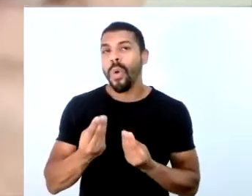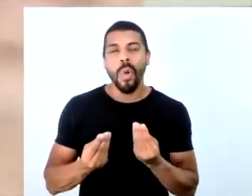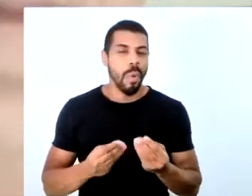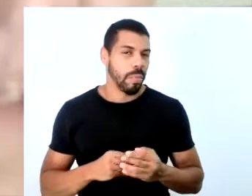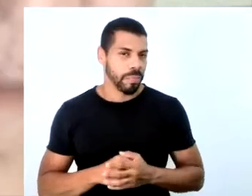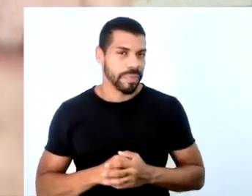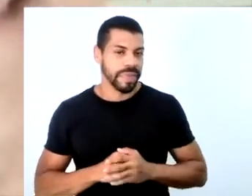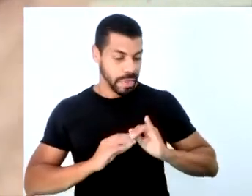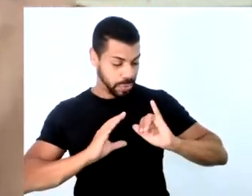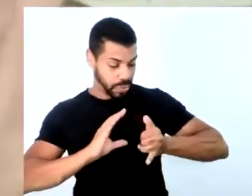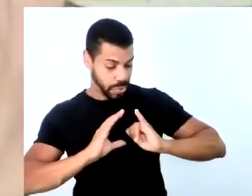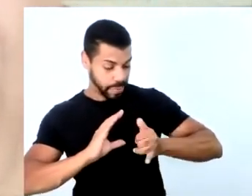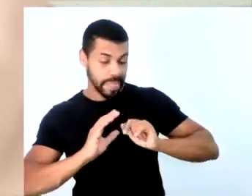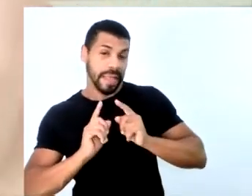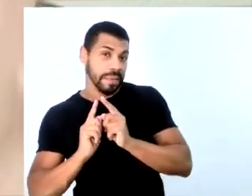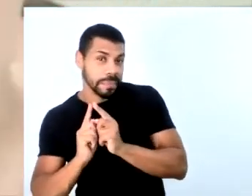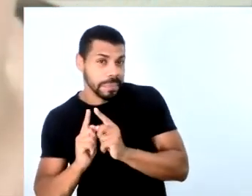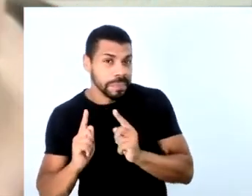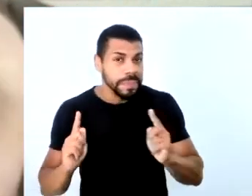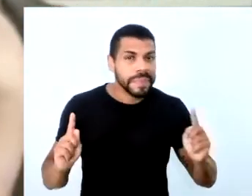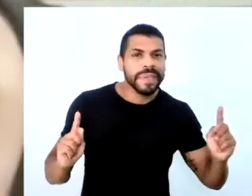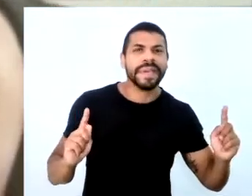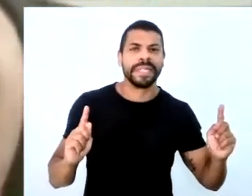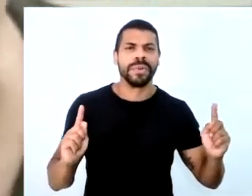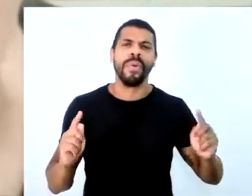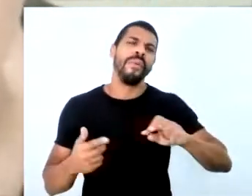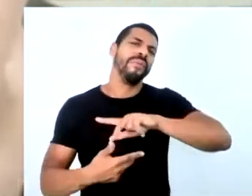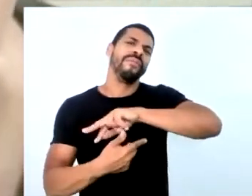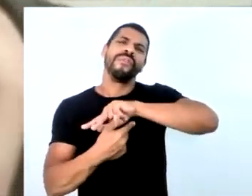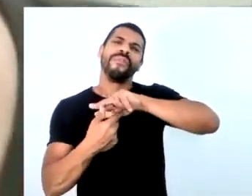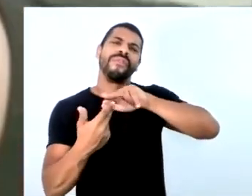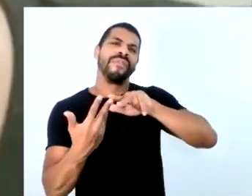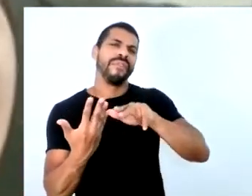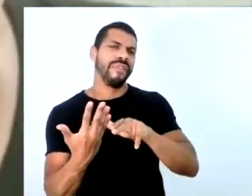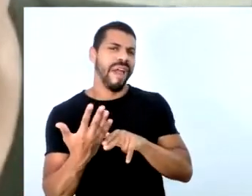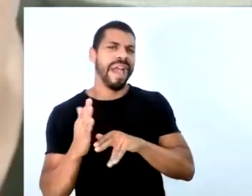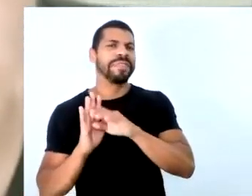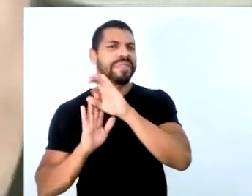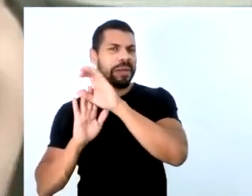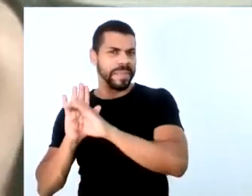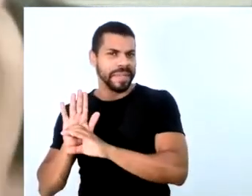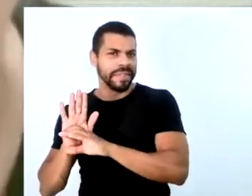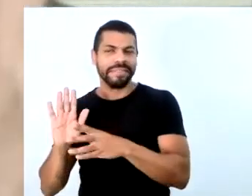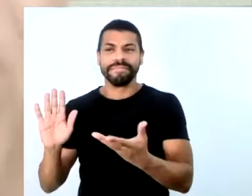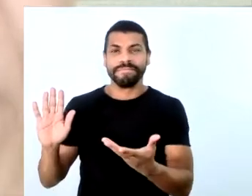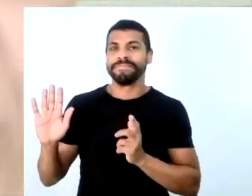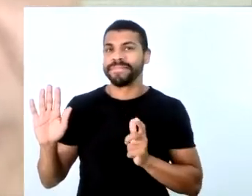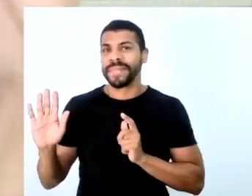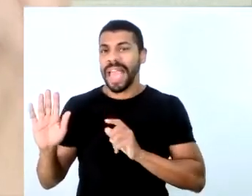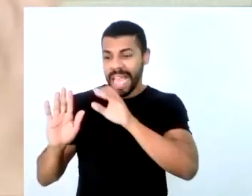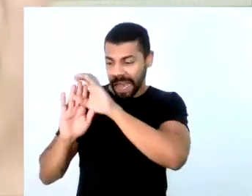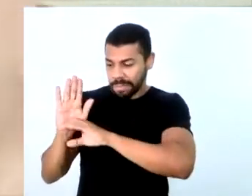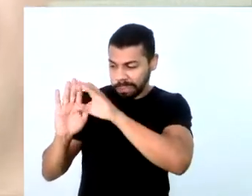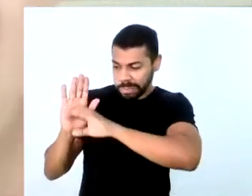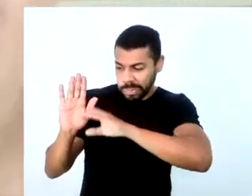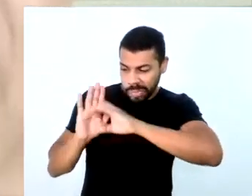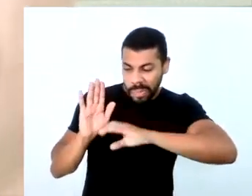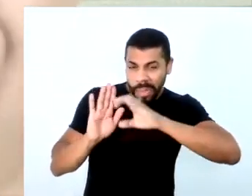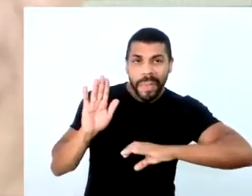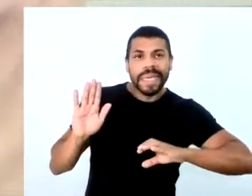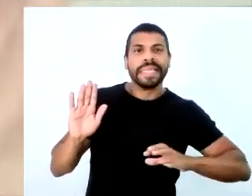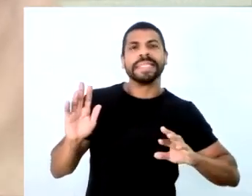ser a roteirista também? E como é que isso se coloca quando, além de ser um longa, você tem uma série pela frente com vários episódios? Fica